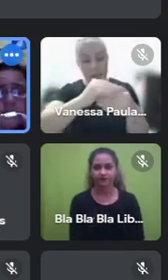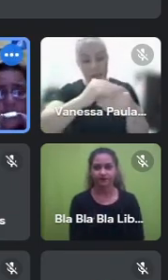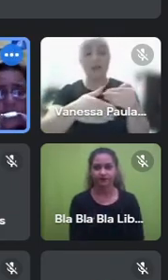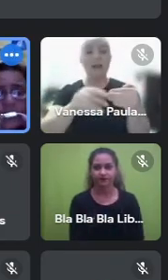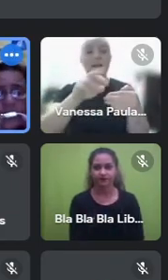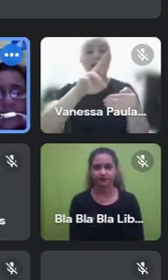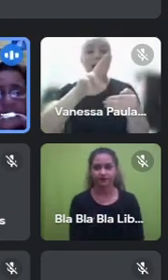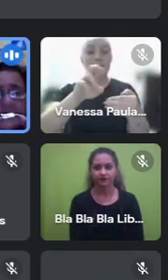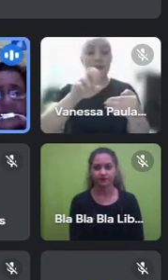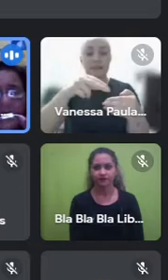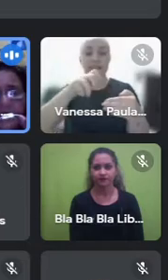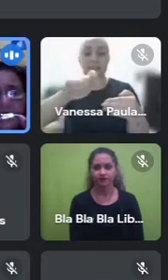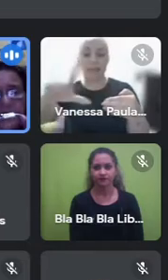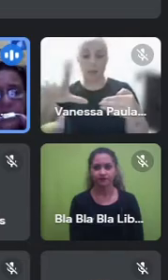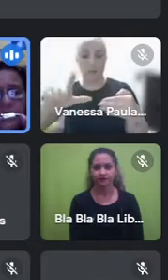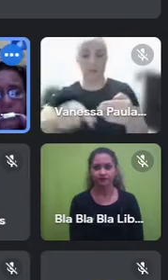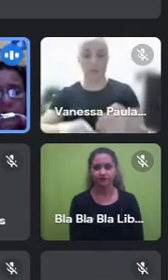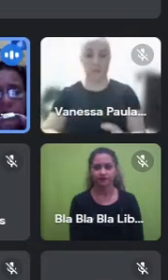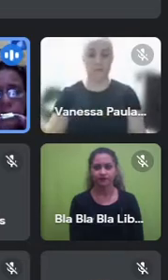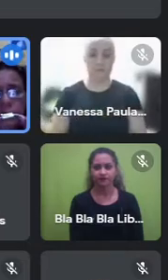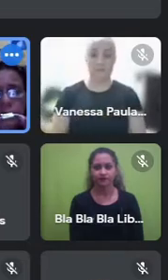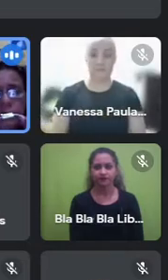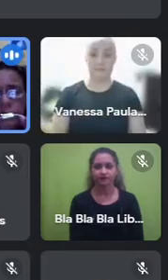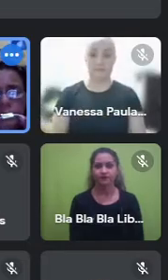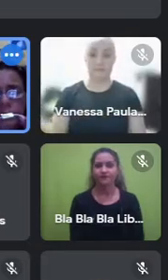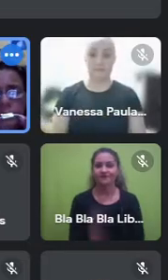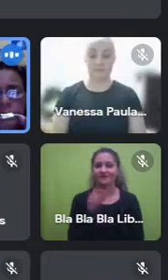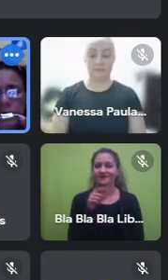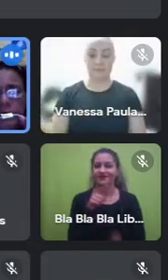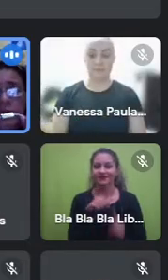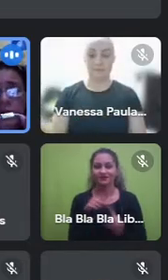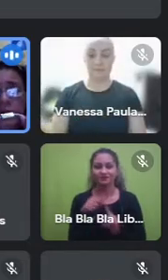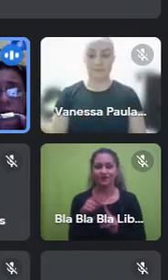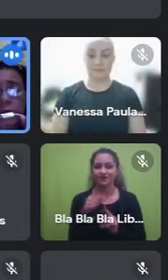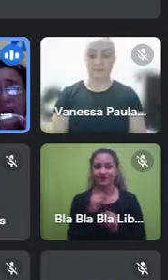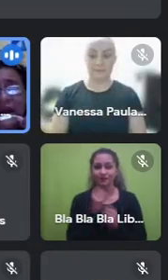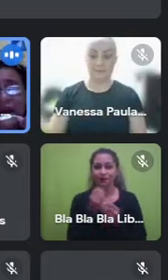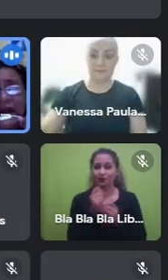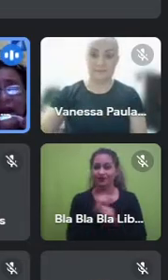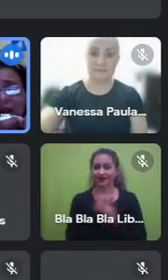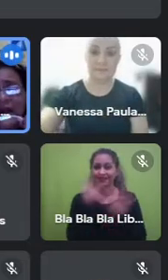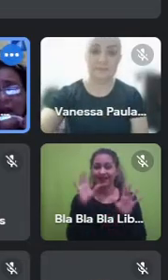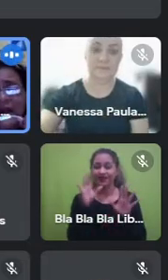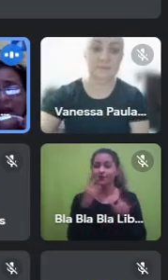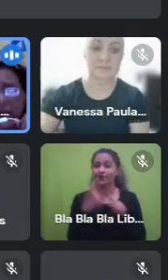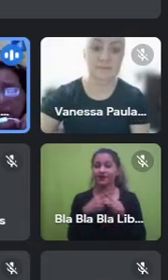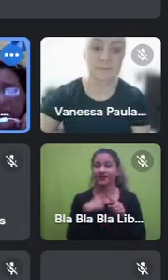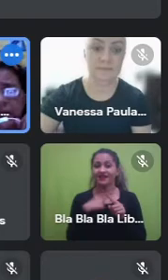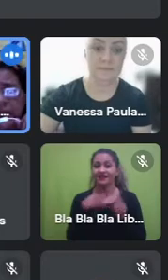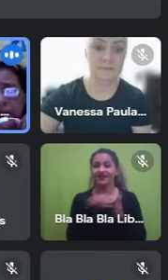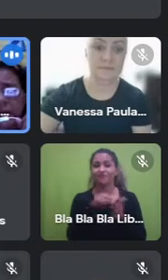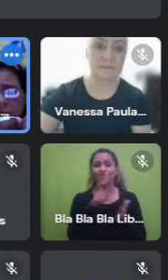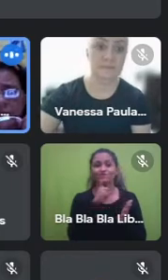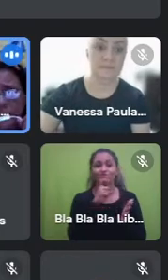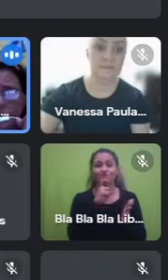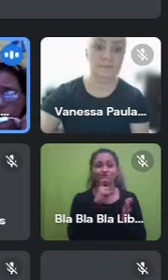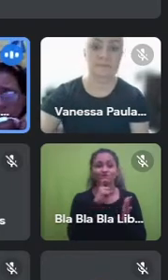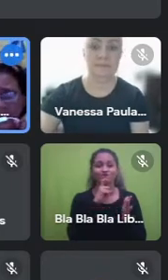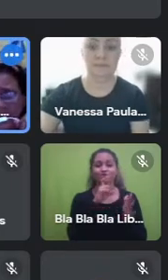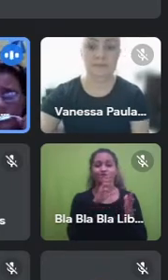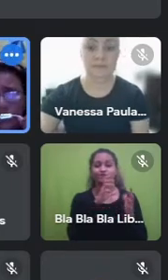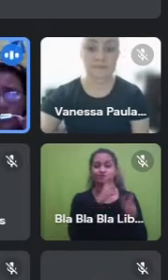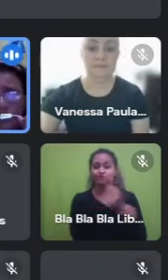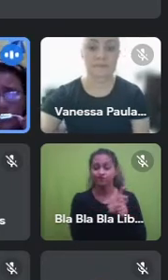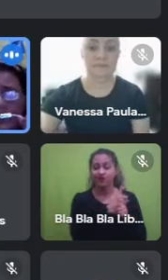passar. Esse espécime aqui não está muito bom, esse Microquilodos, porque ele foi congelado e foi descongelado aqui já em Belém.